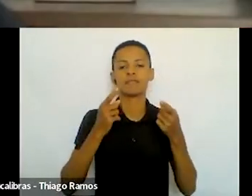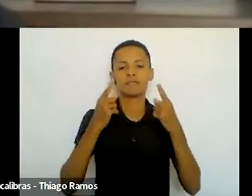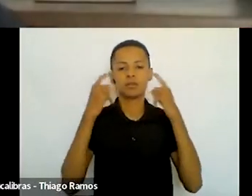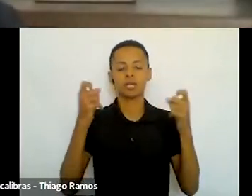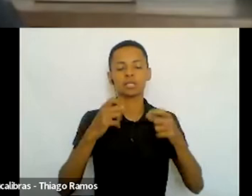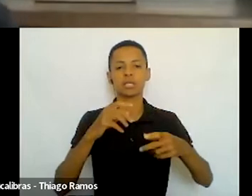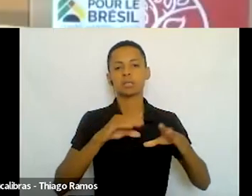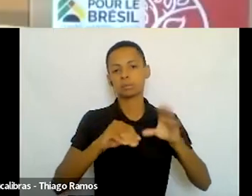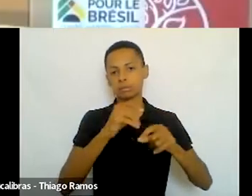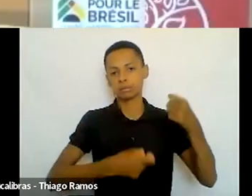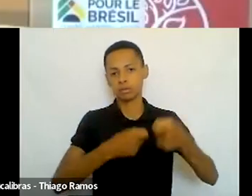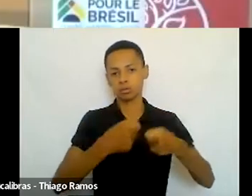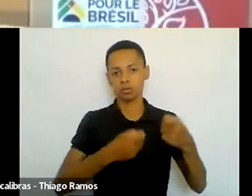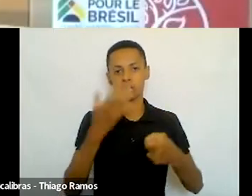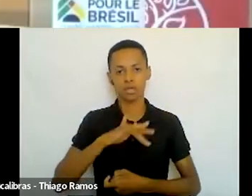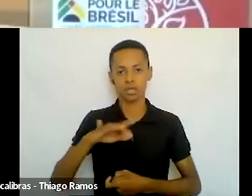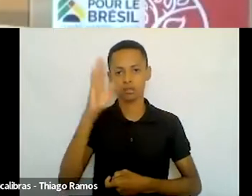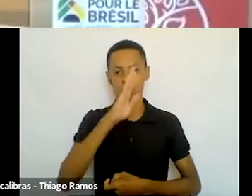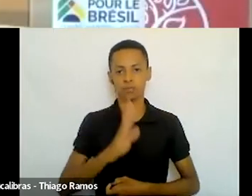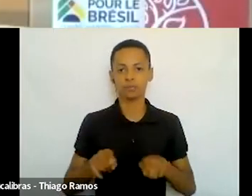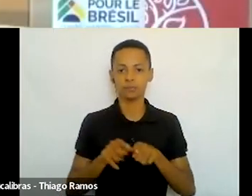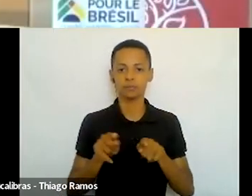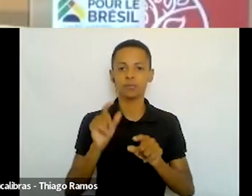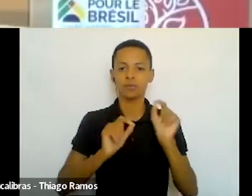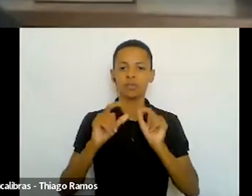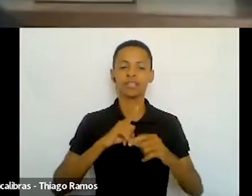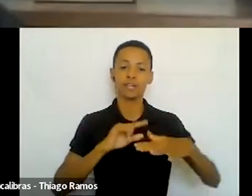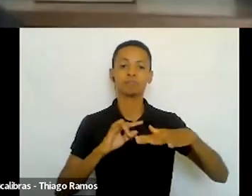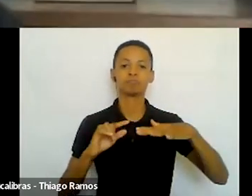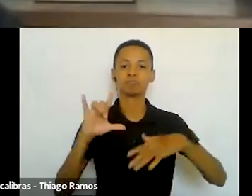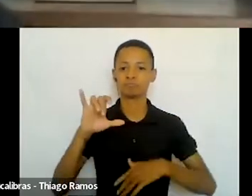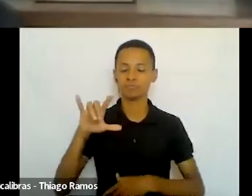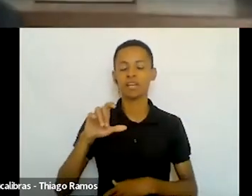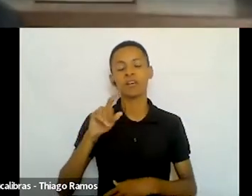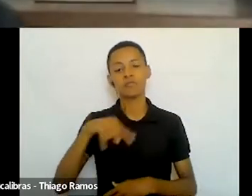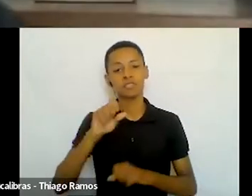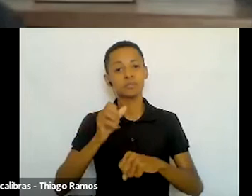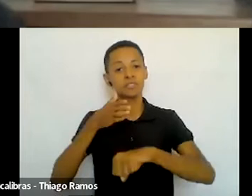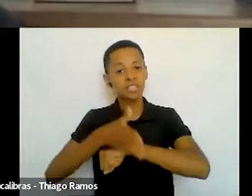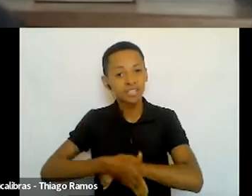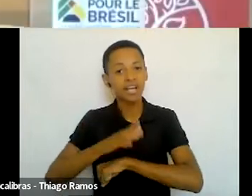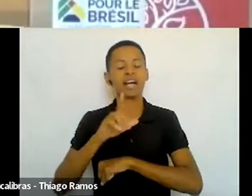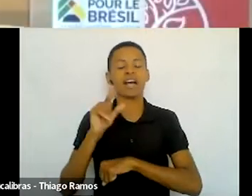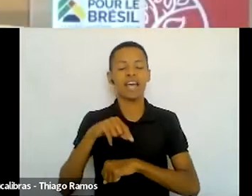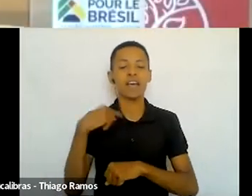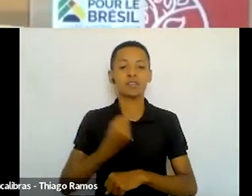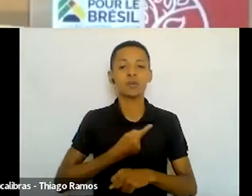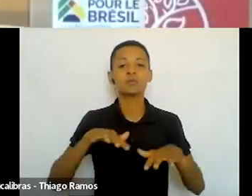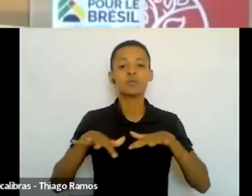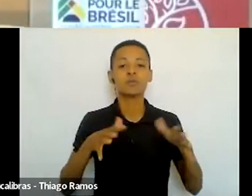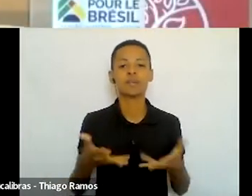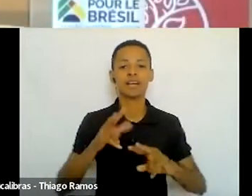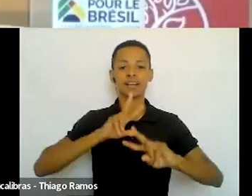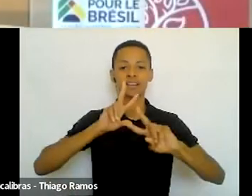aqui eu vou convidar a todos que entrem no Instagram do Instituto Liberta e conheçam o movimento que nós estamos fazendo agora, que é o hashtag Agora